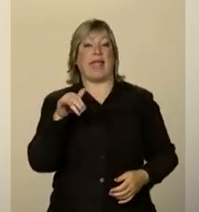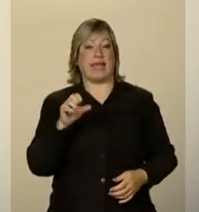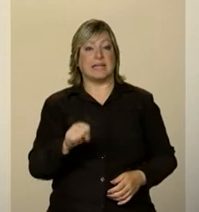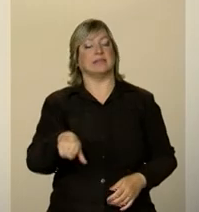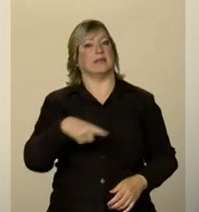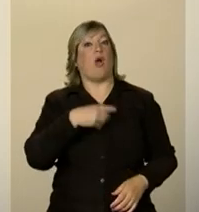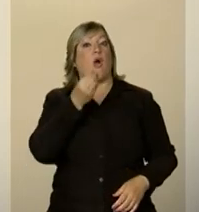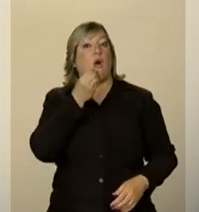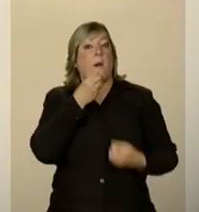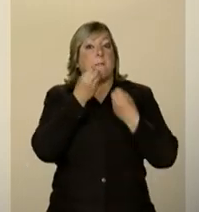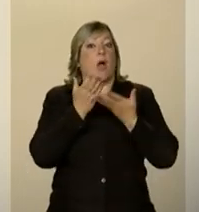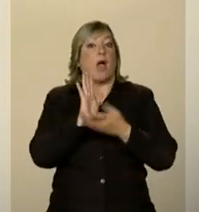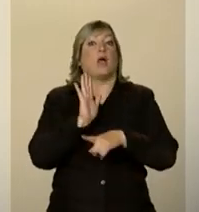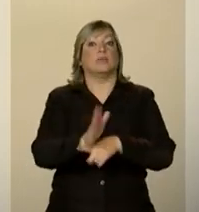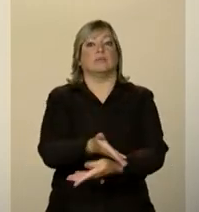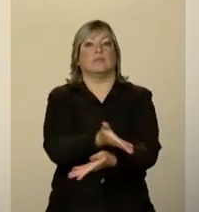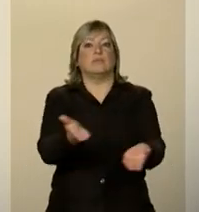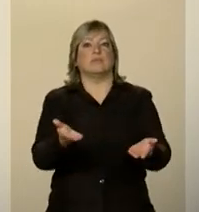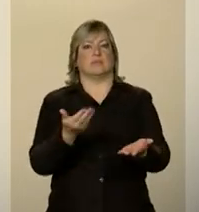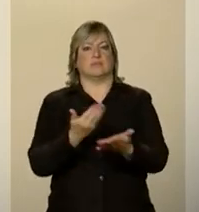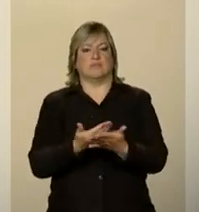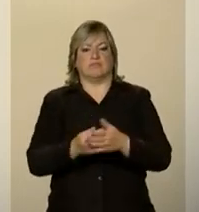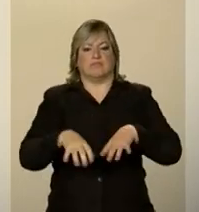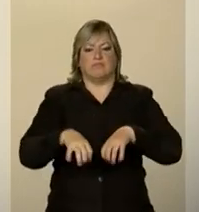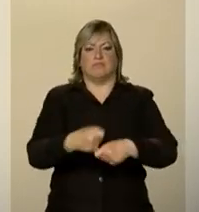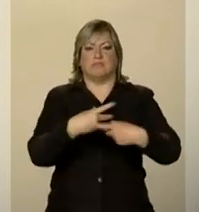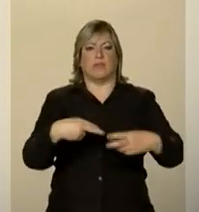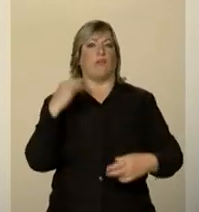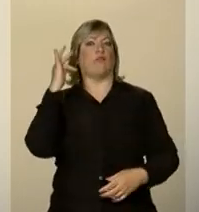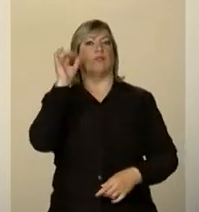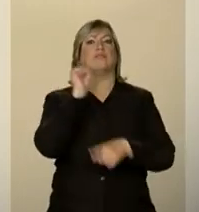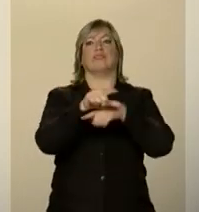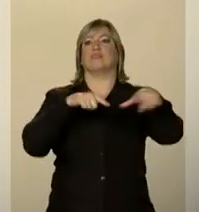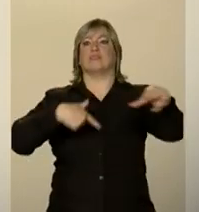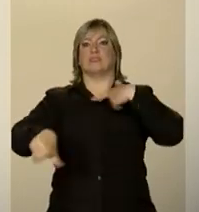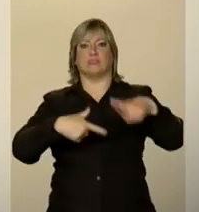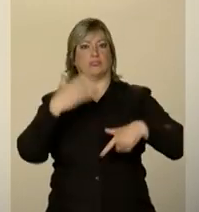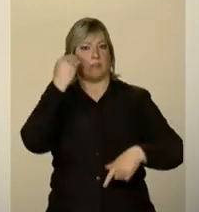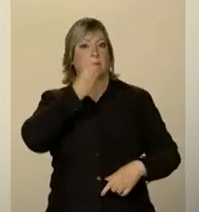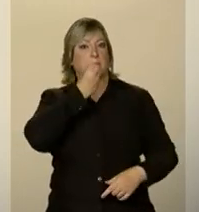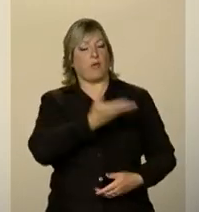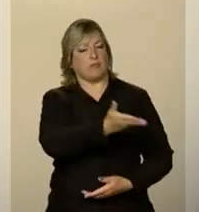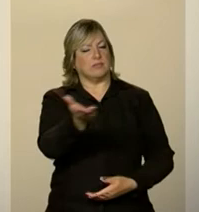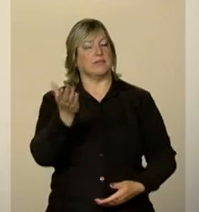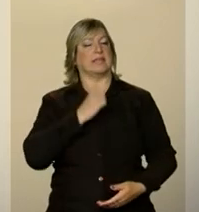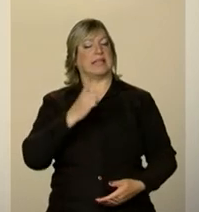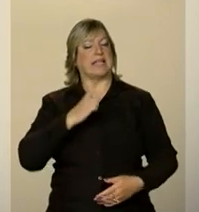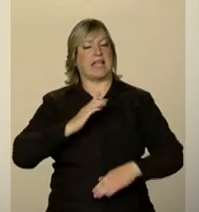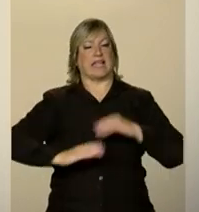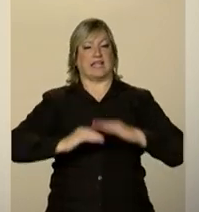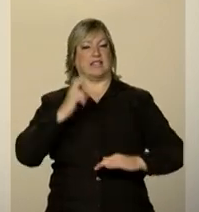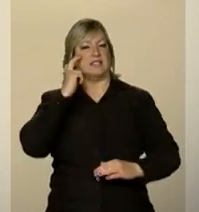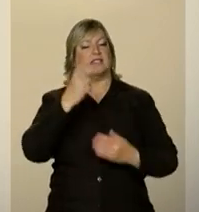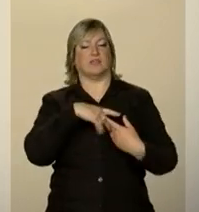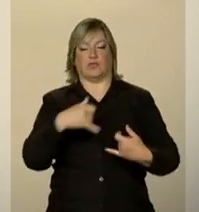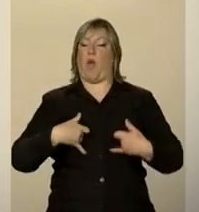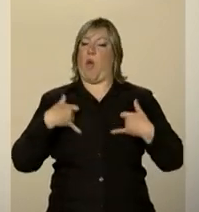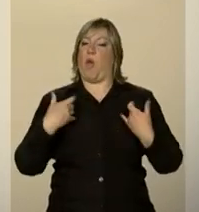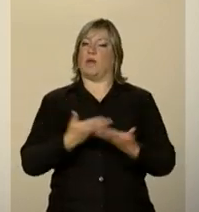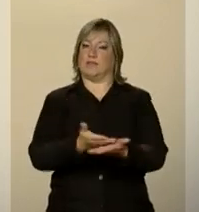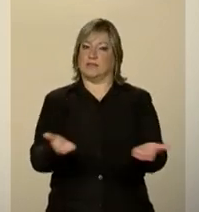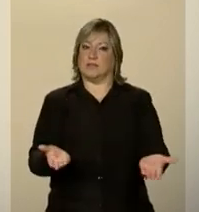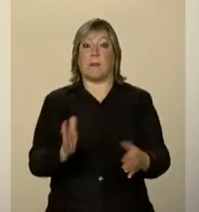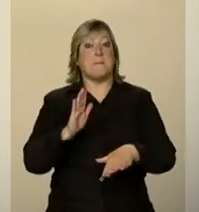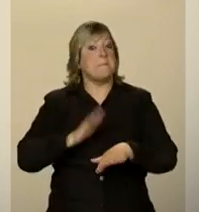para impulsionar a carreira de cada um de vocês que são tão talentosos e nos enchem de o